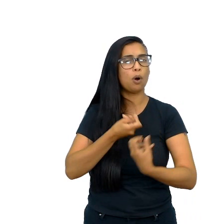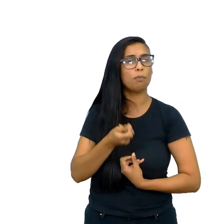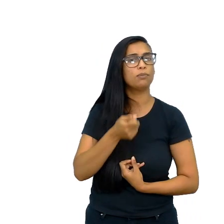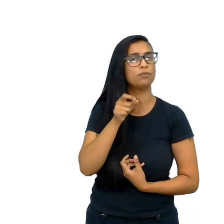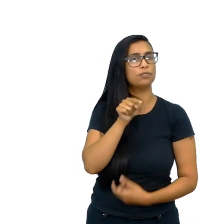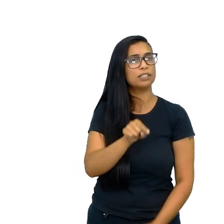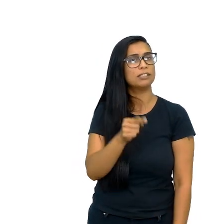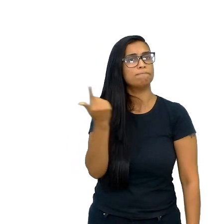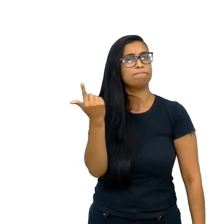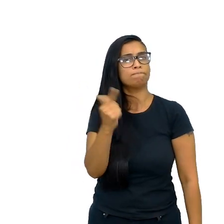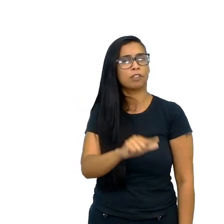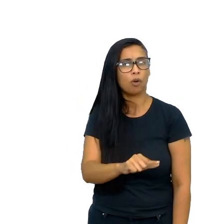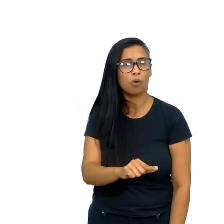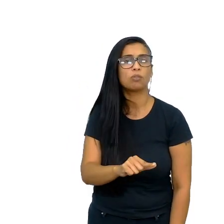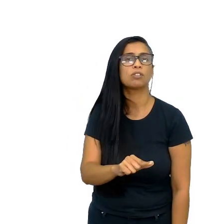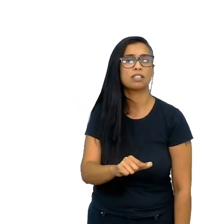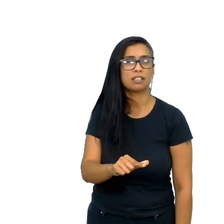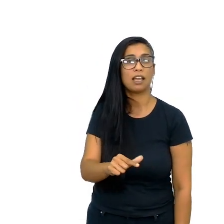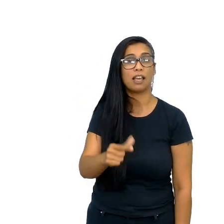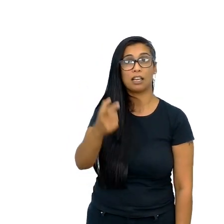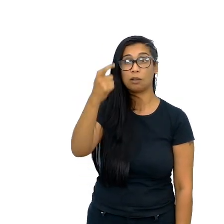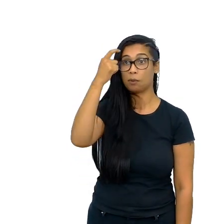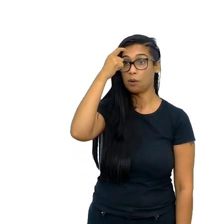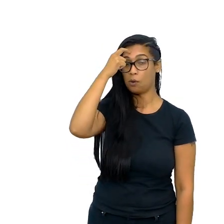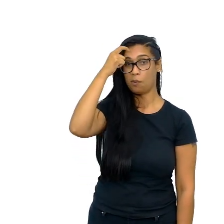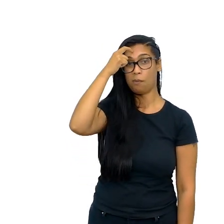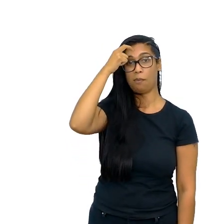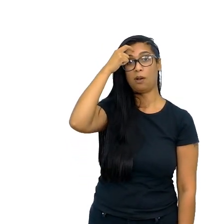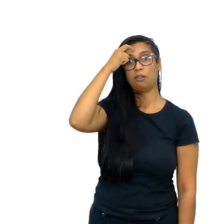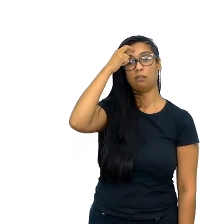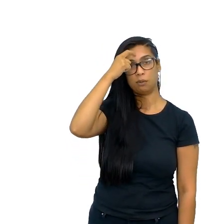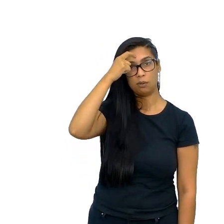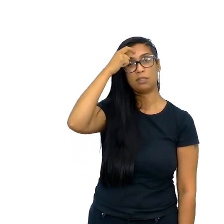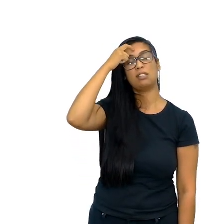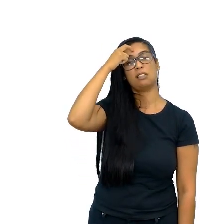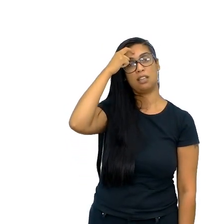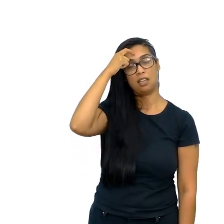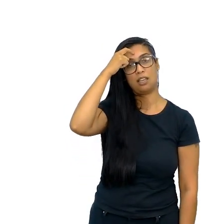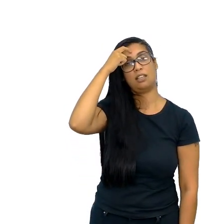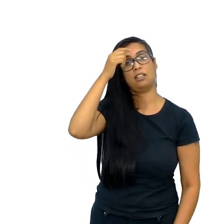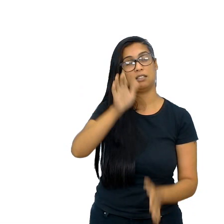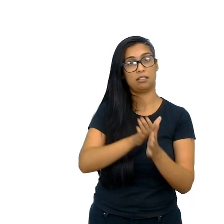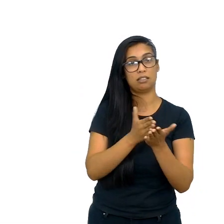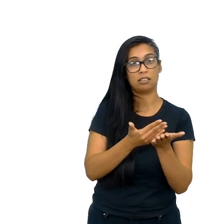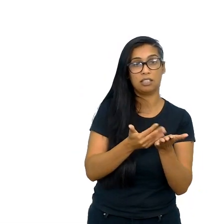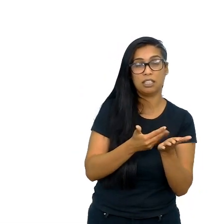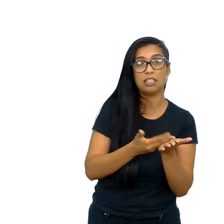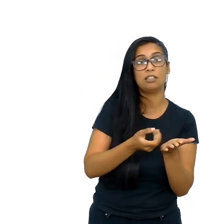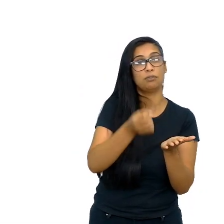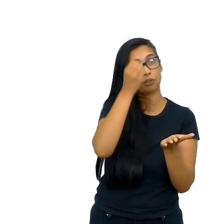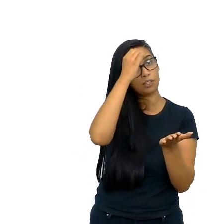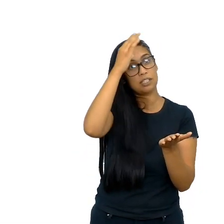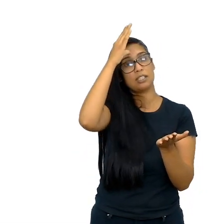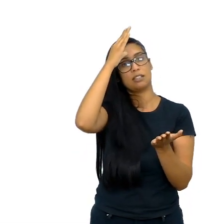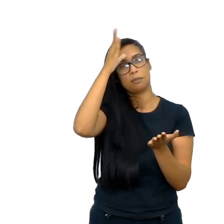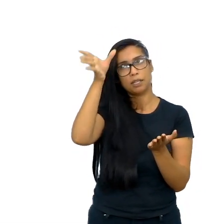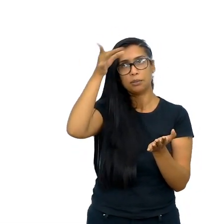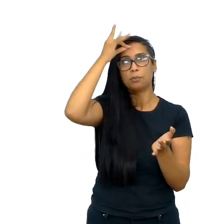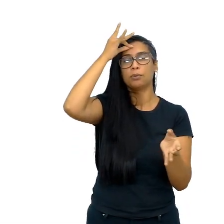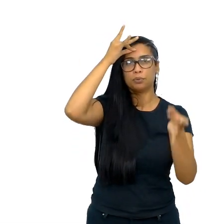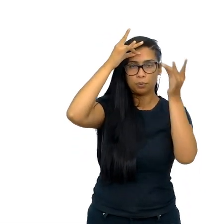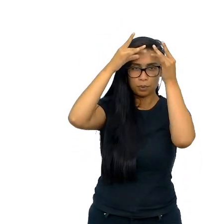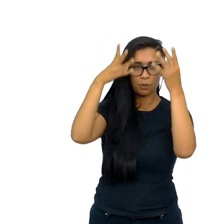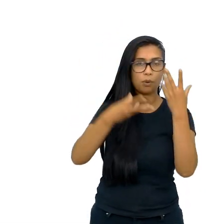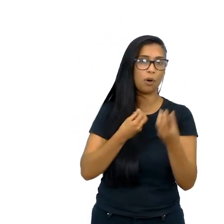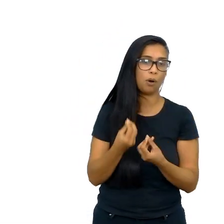checagem de hipóteses, sempre de acordo com aquilo que ele conhece sobre leitura e texto. Faz também